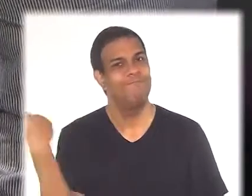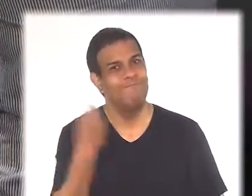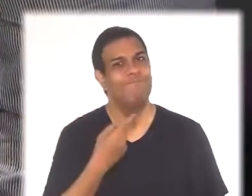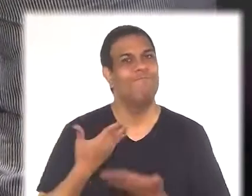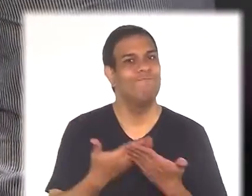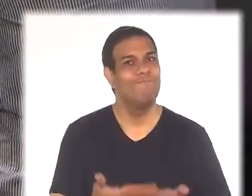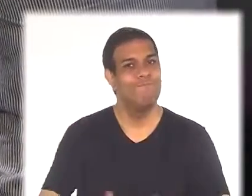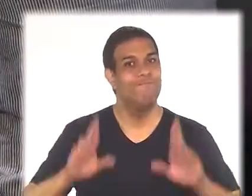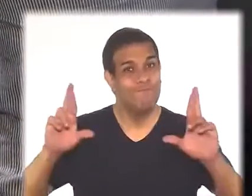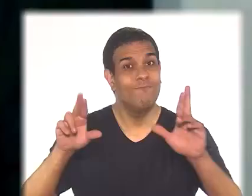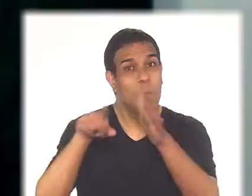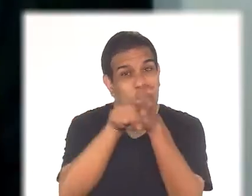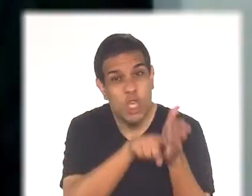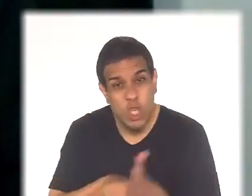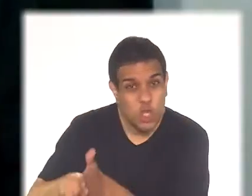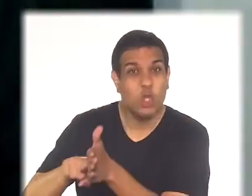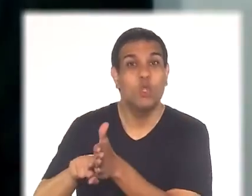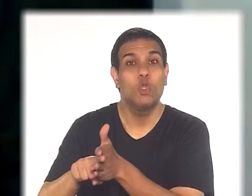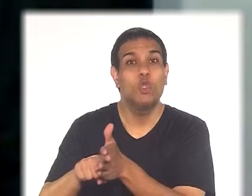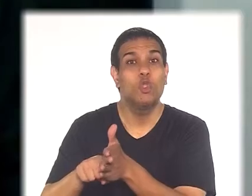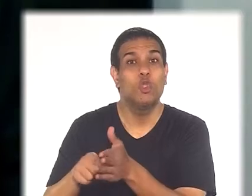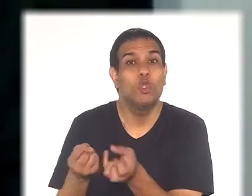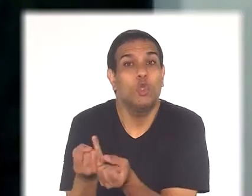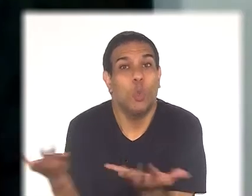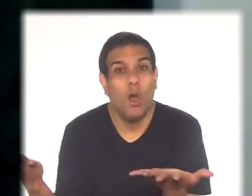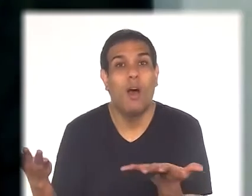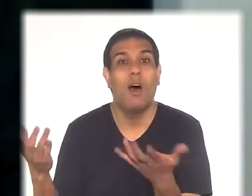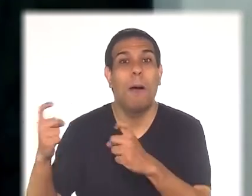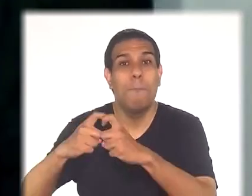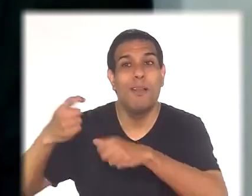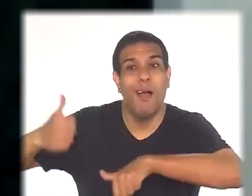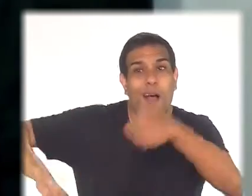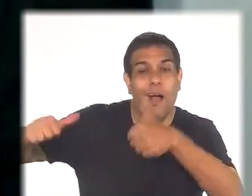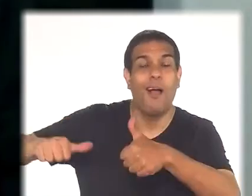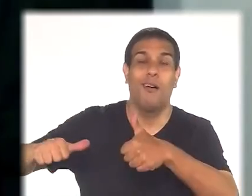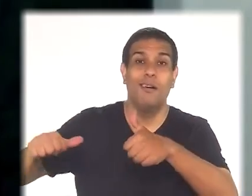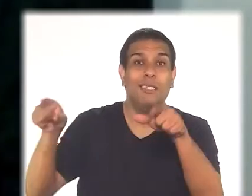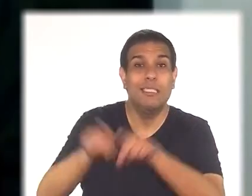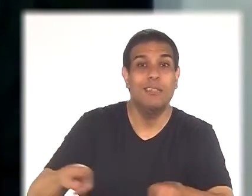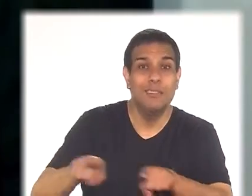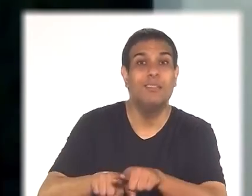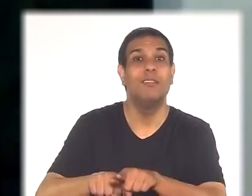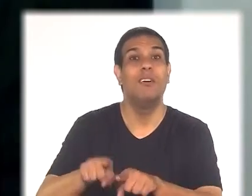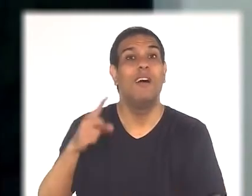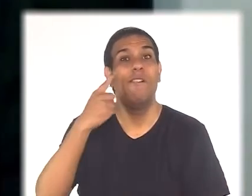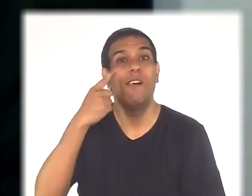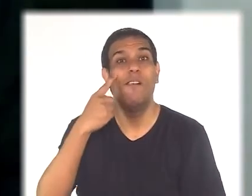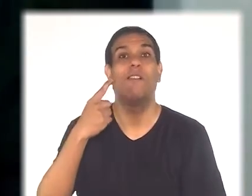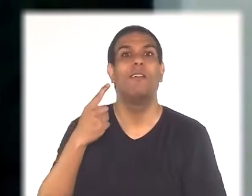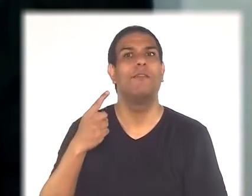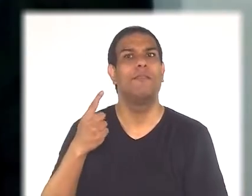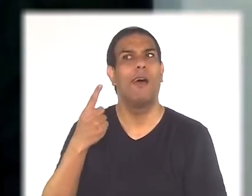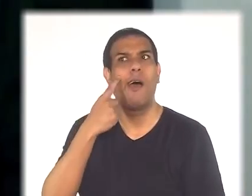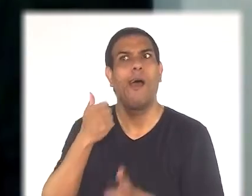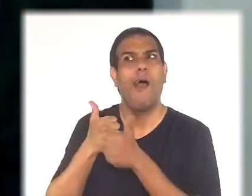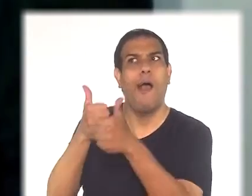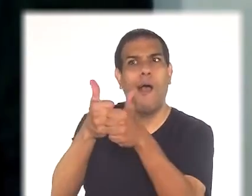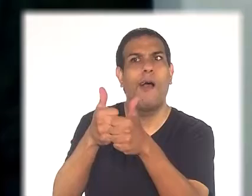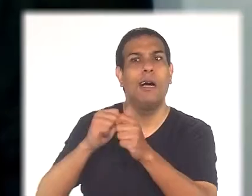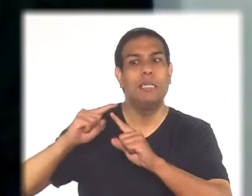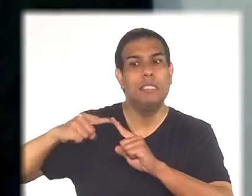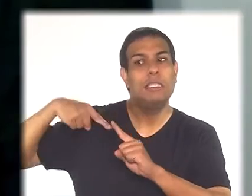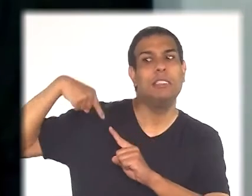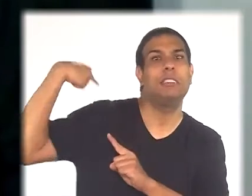ainda, né? Uhum. Nós precisamos aguardar os estudos clínicos que estão em andamento, e mais do que isso, nós temos que